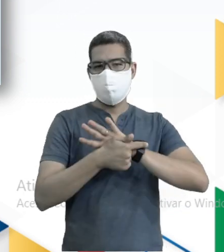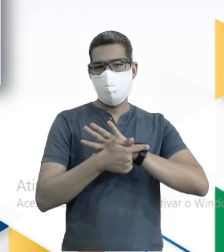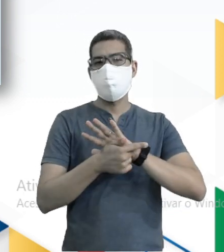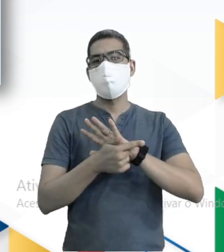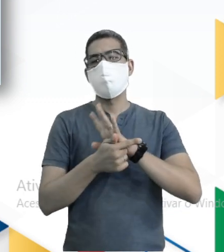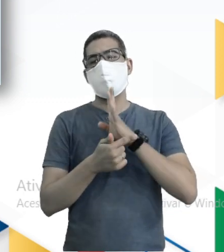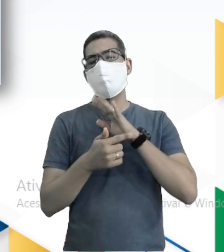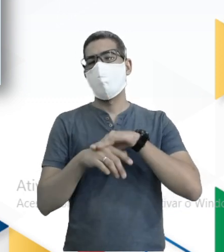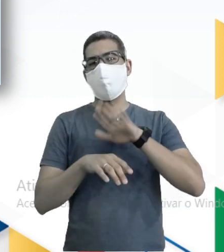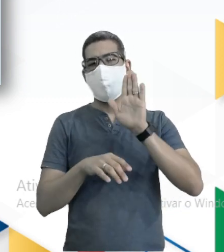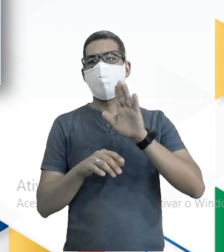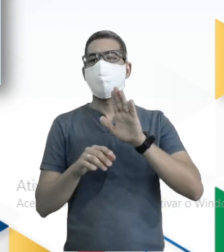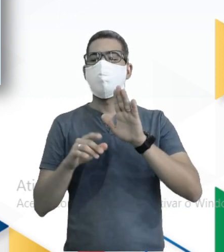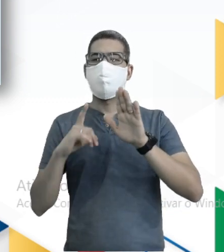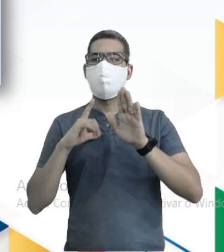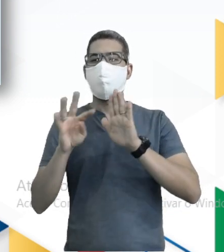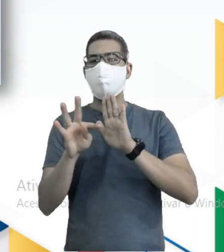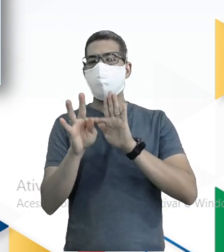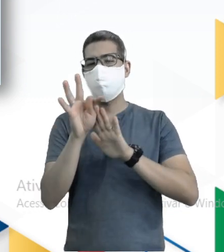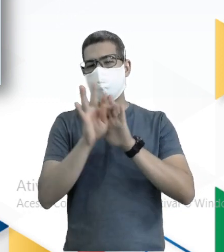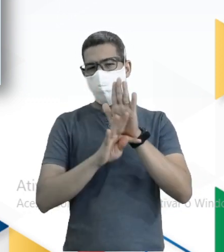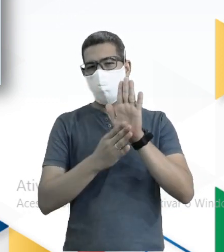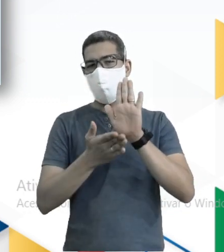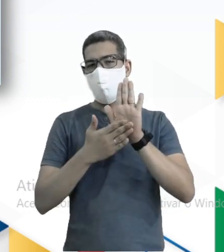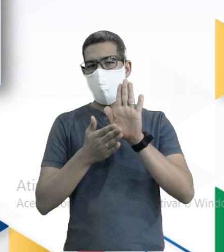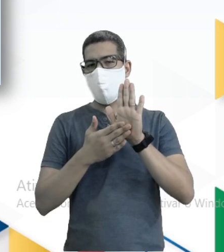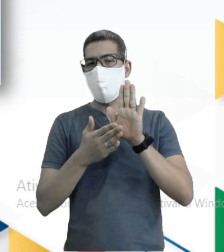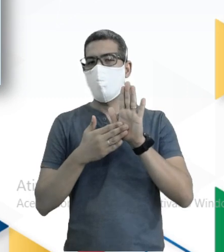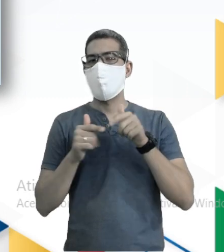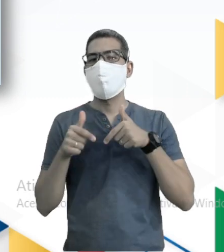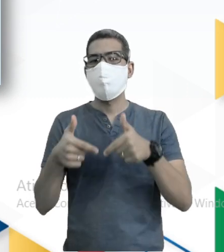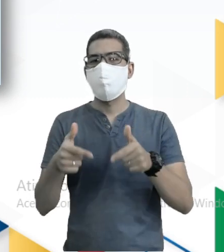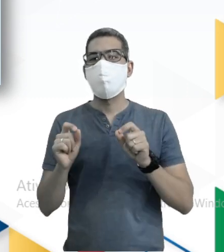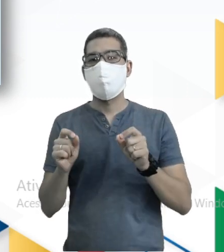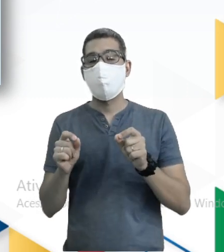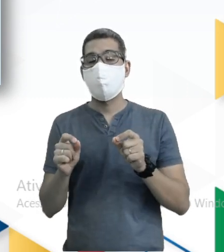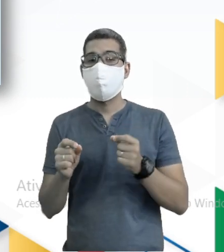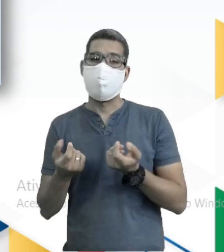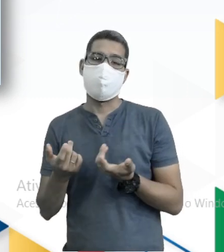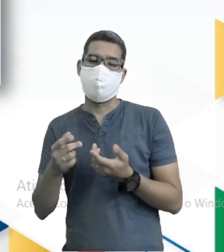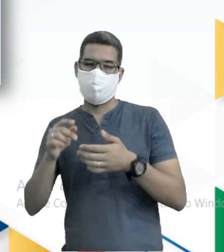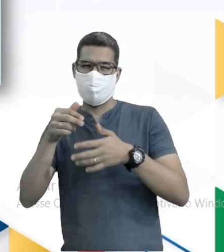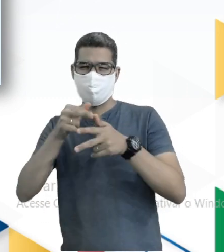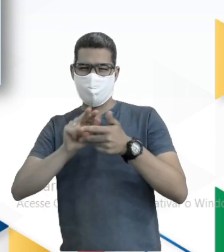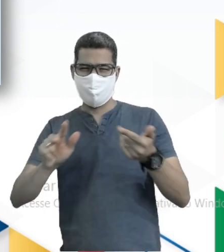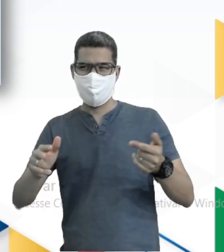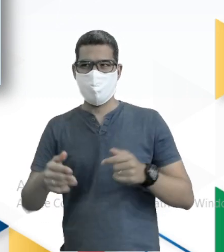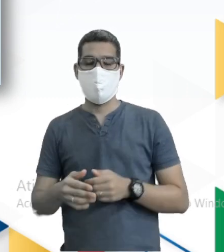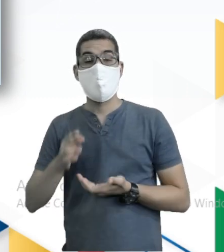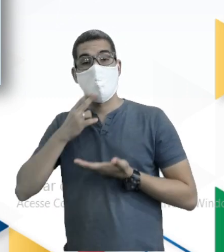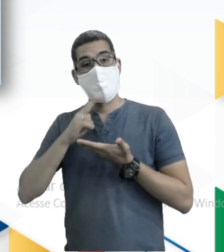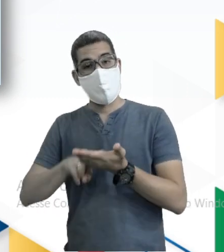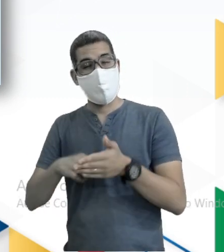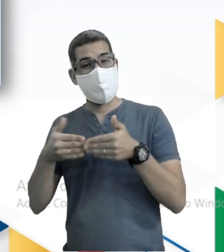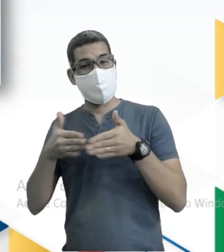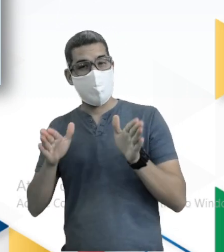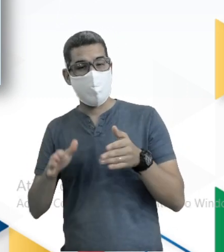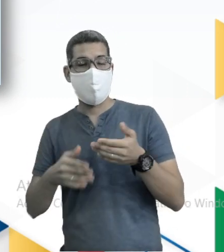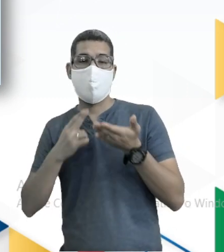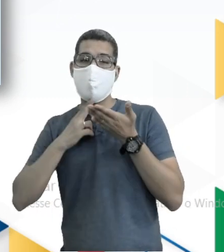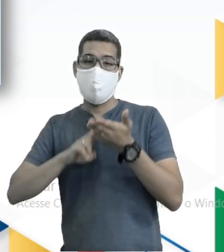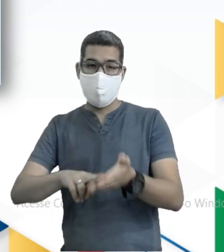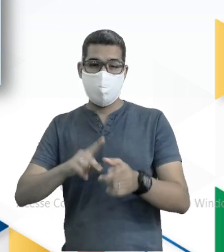textos propositivos, reivindicatórios são carta aberta, carta de